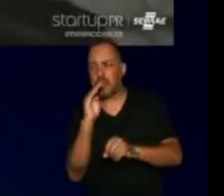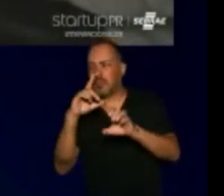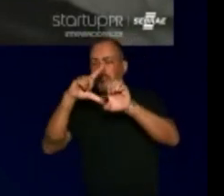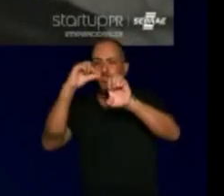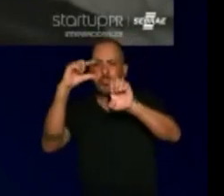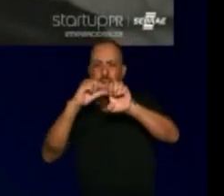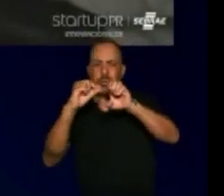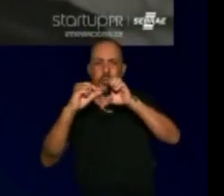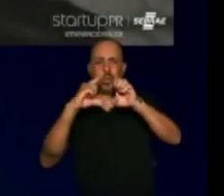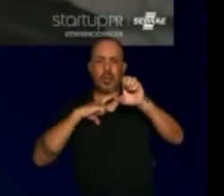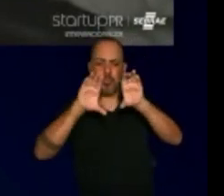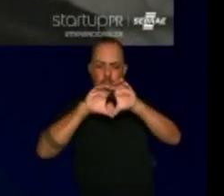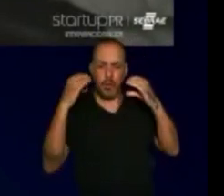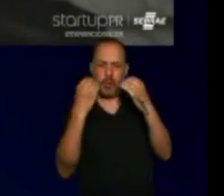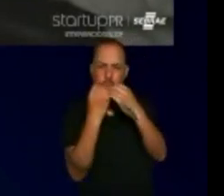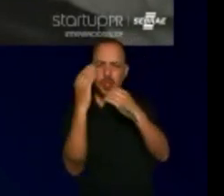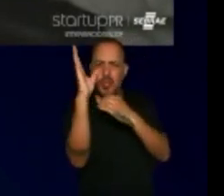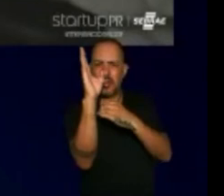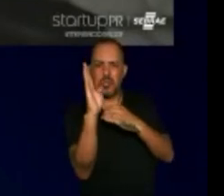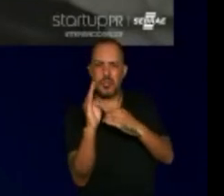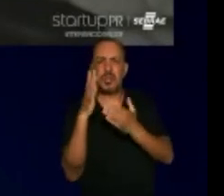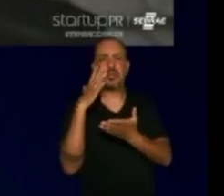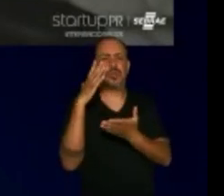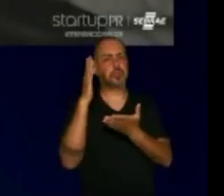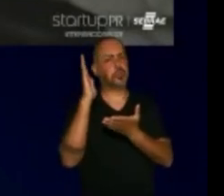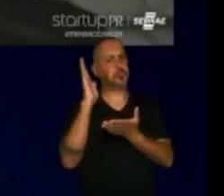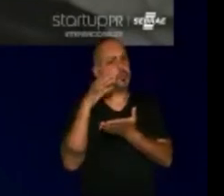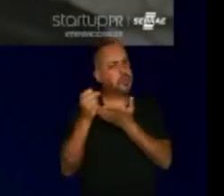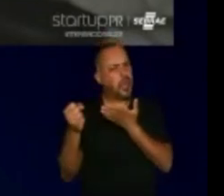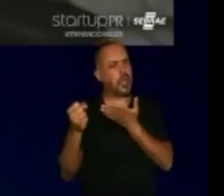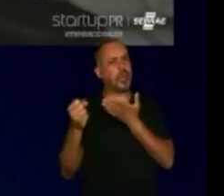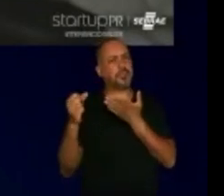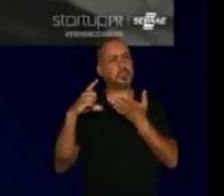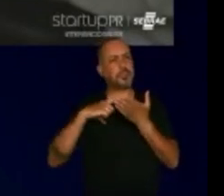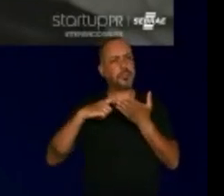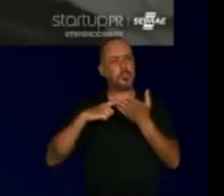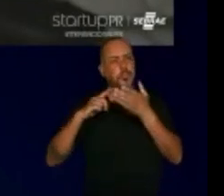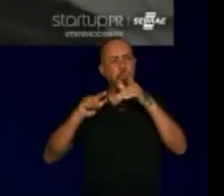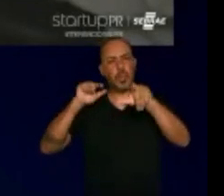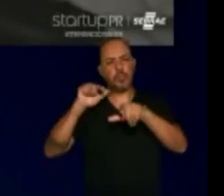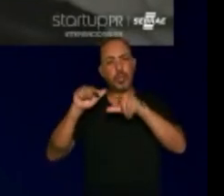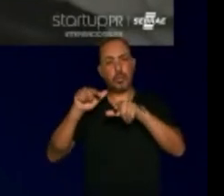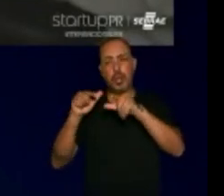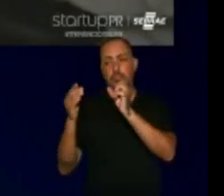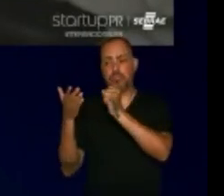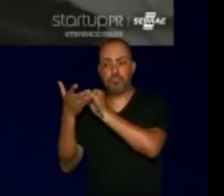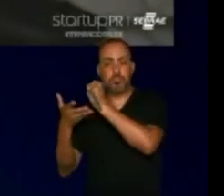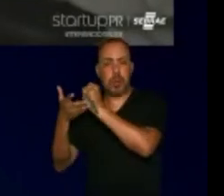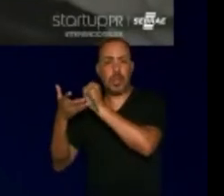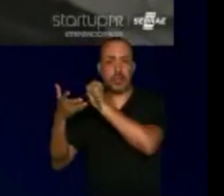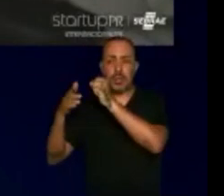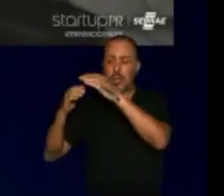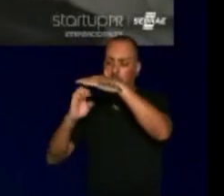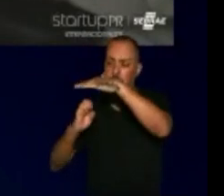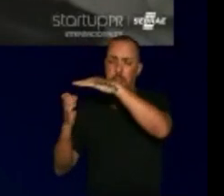Então, tem uma comunidade de brasileiros que já empreende na Estônia, que tem sua operação lá, que levaram toda a sua base para lá e